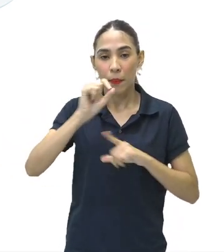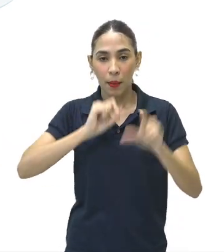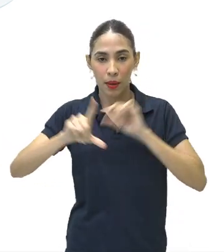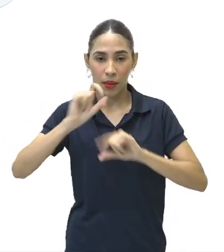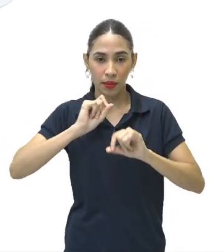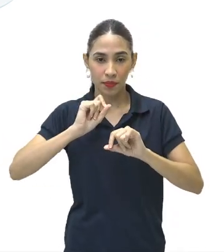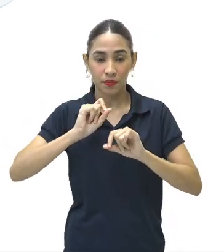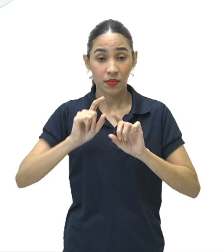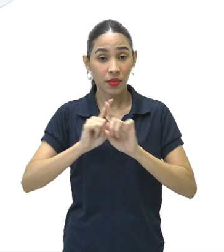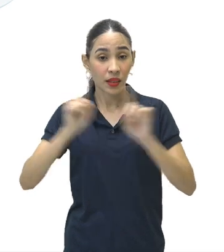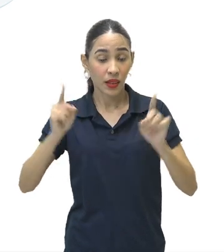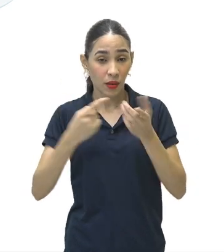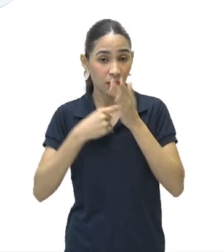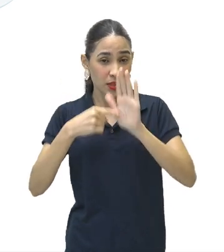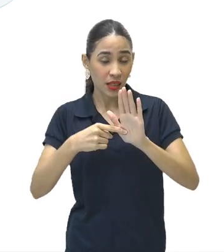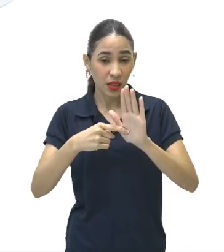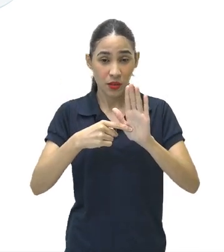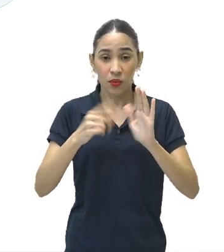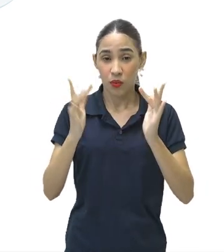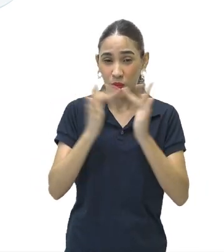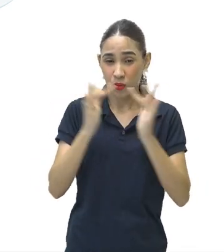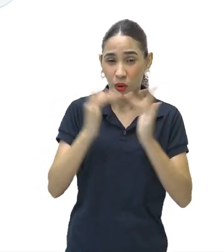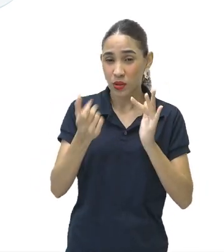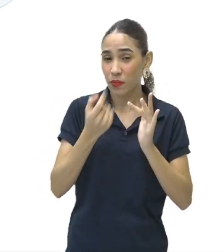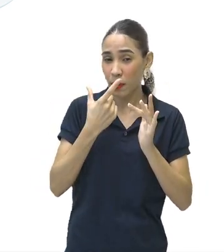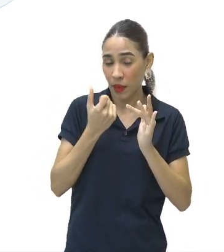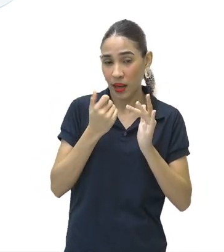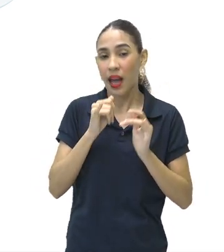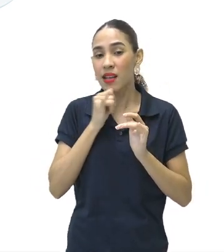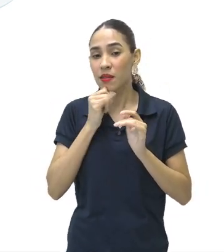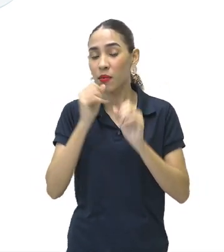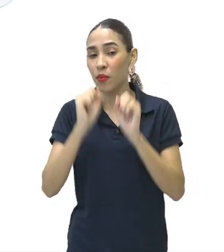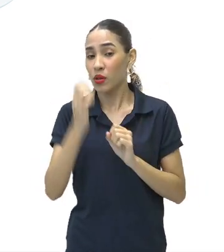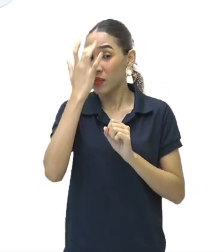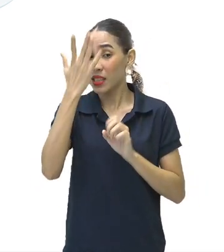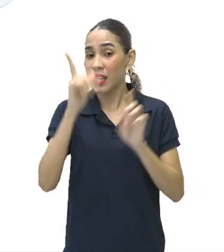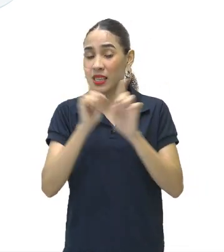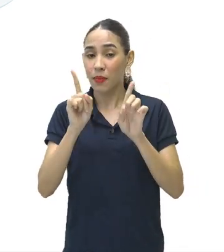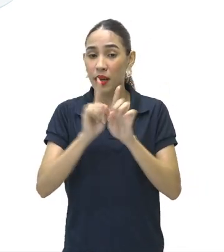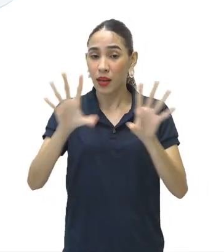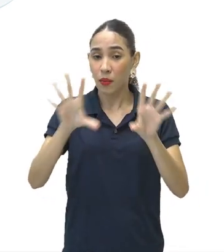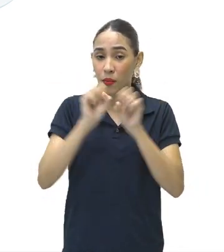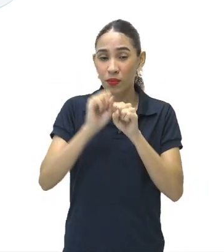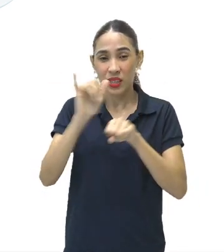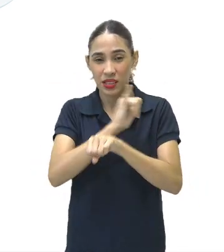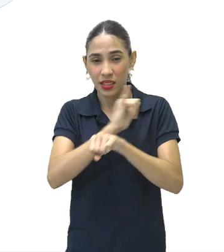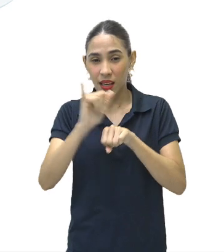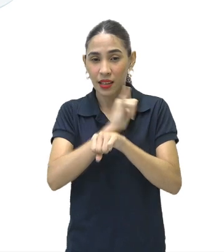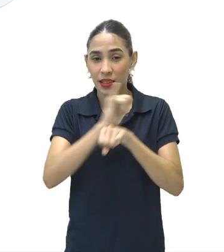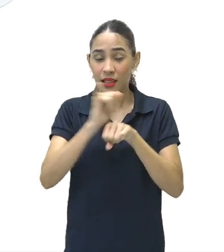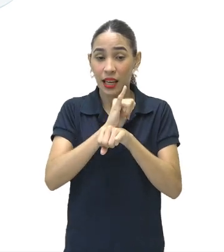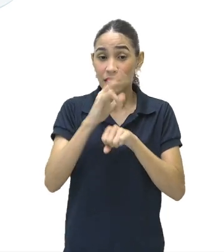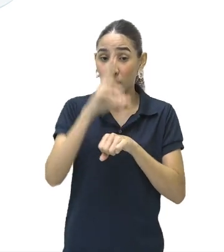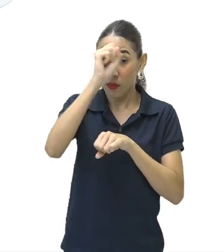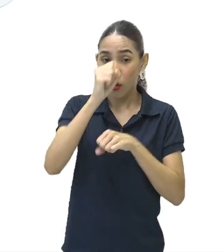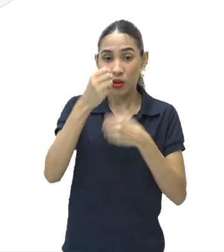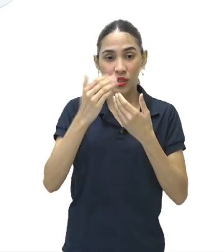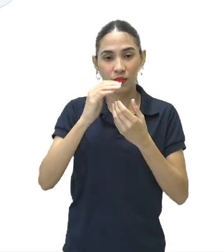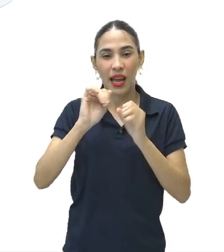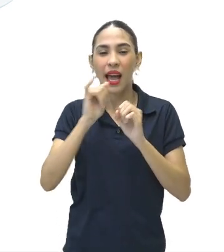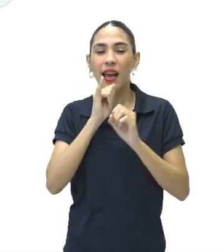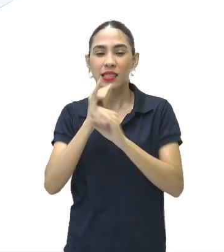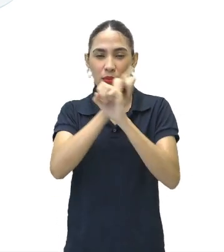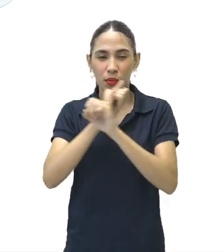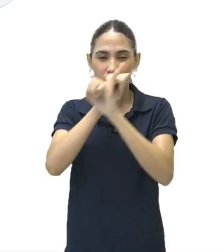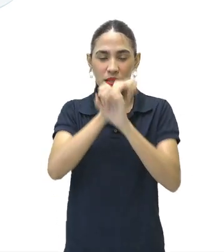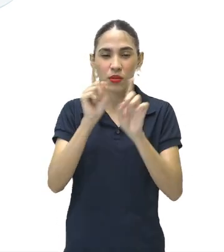selecionadas. A exposição frequente a antibióticos, por exemplo, pode facilitar a aquisição de mecanismos de resistência bacteriana,